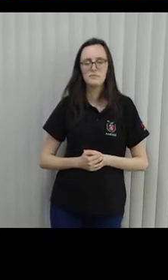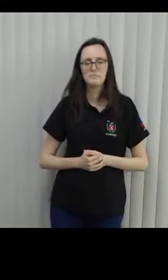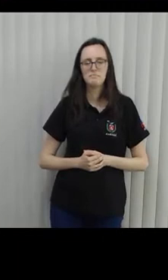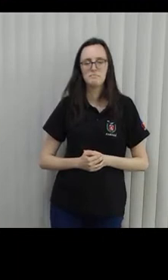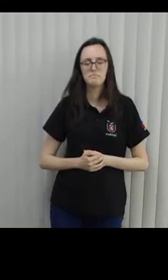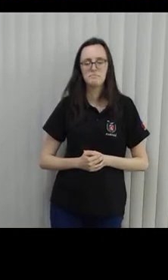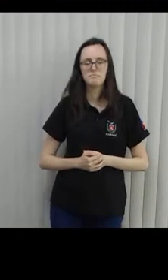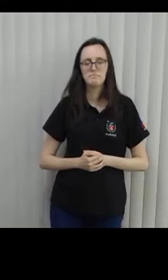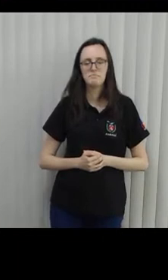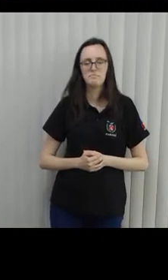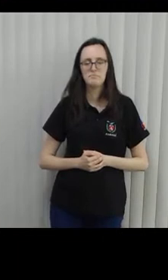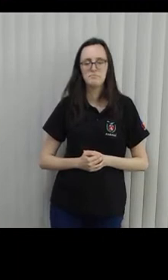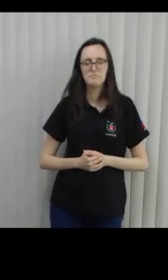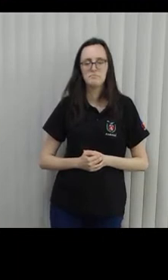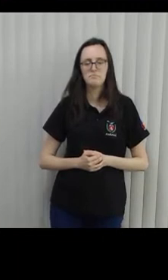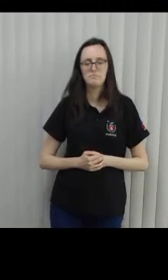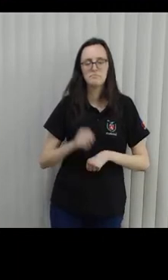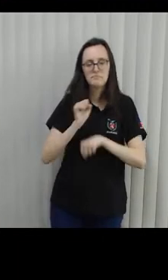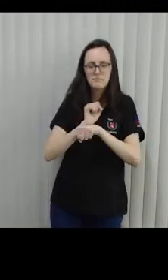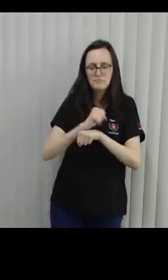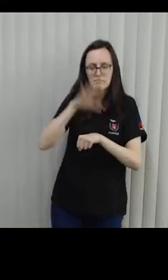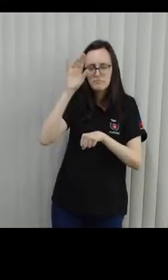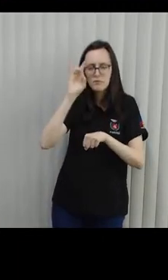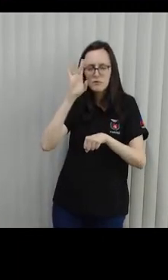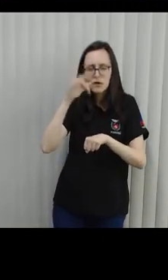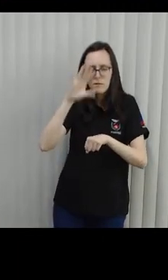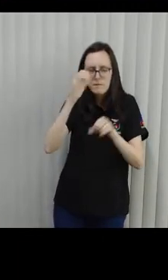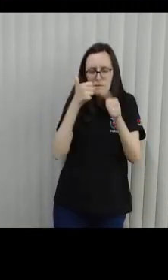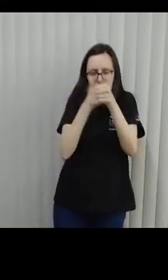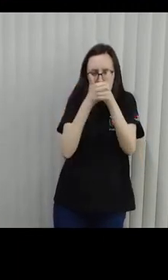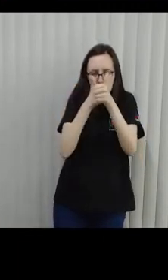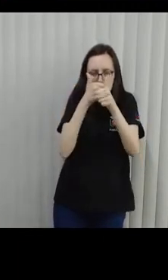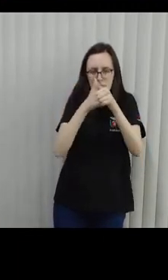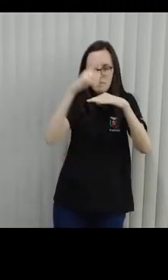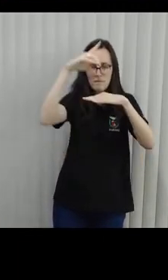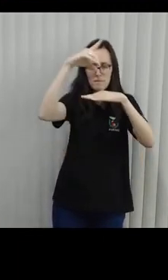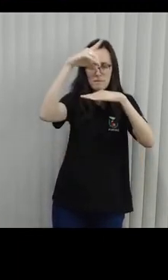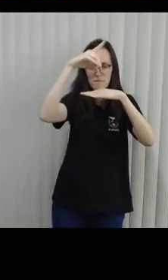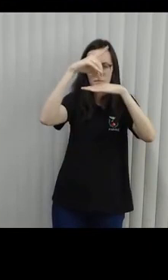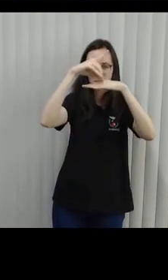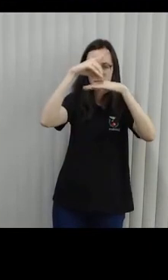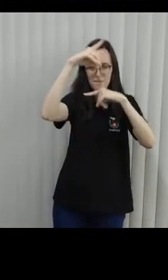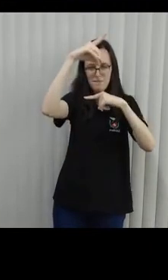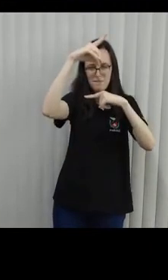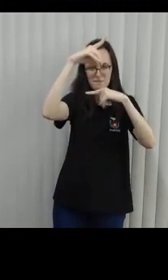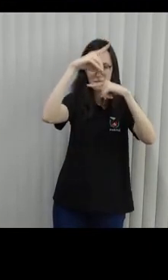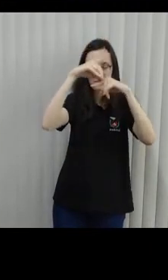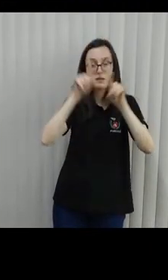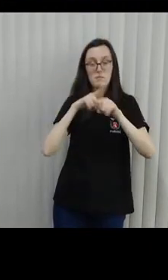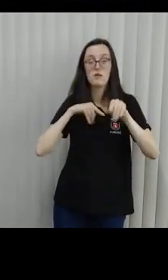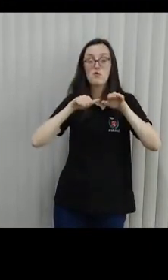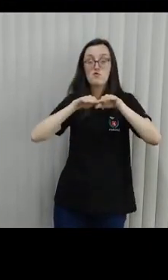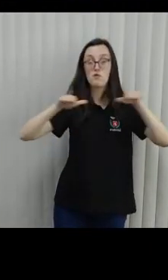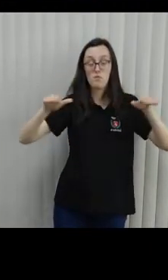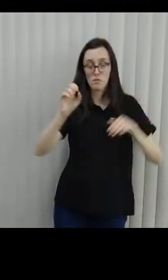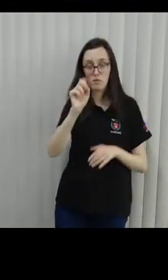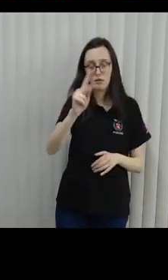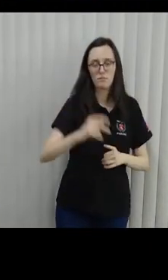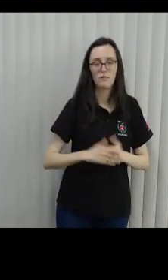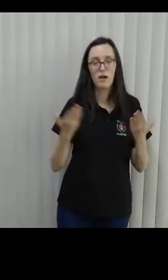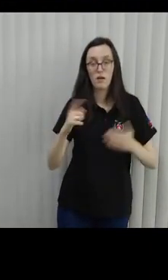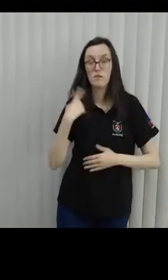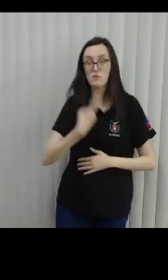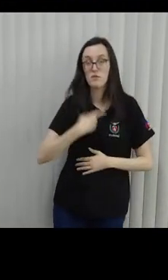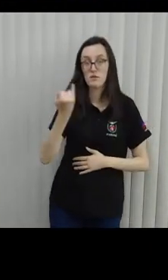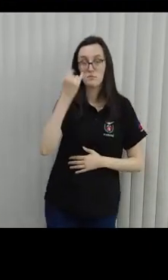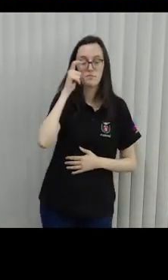linha pra cima, só um pouquinho, só pra deixar mais próximo do Dino. Aí, beleza. Tem aqui, a gente tem agora o nosso chão, beleza? Vamos pro que interessa